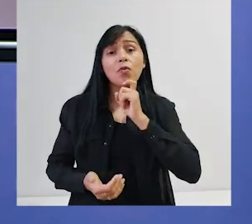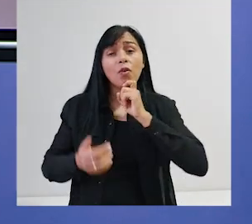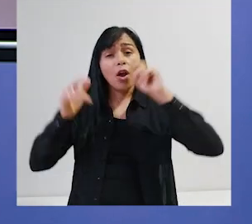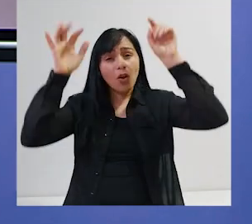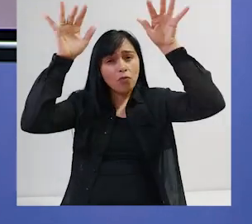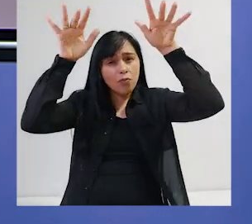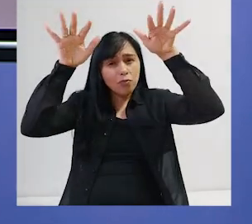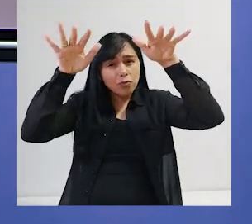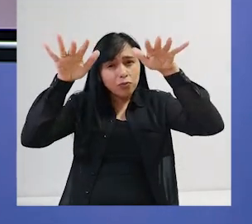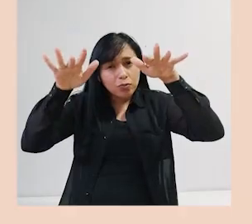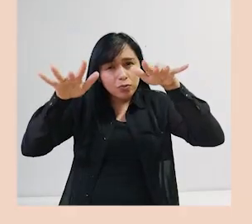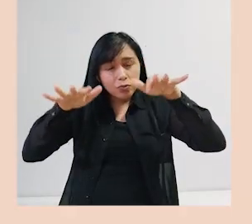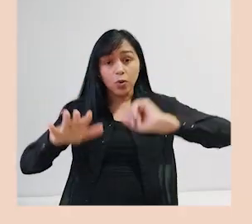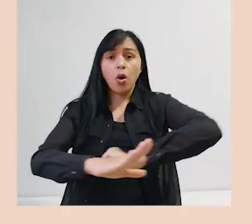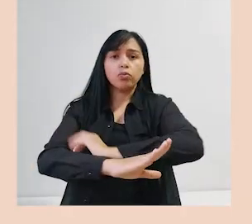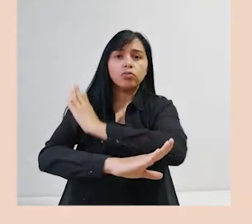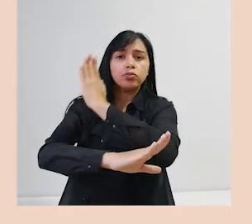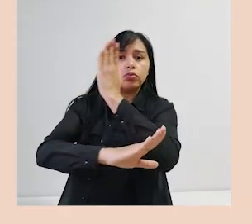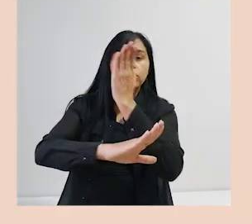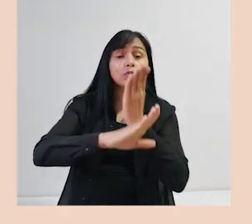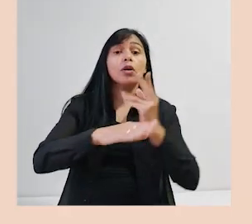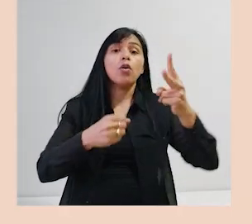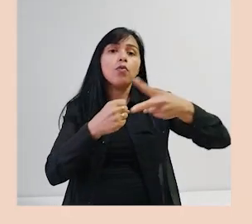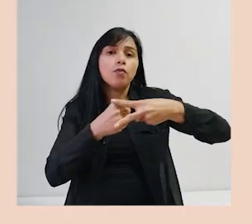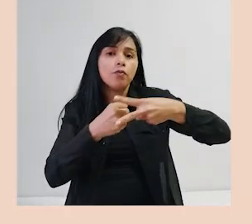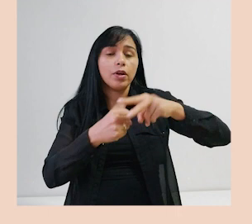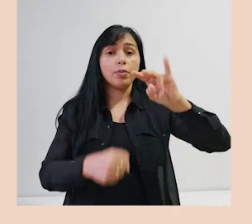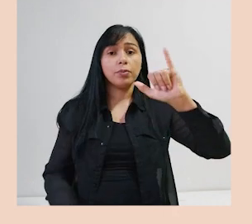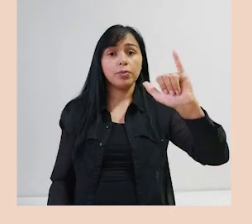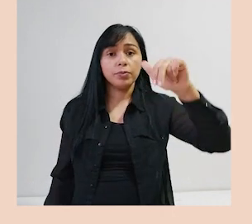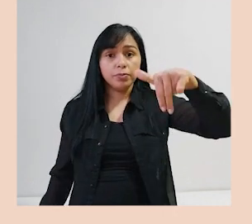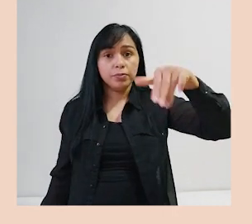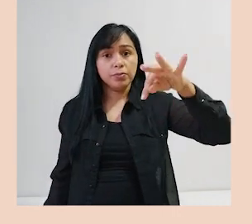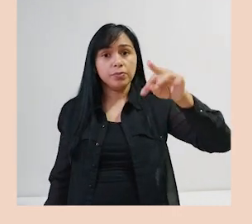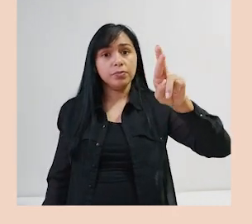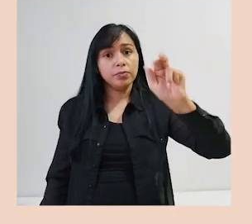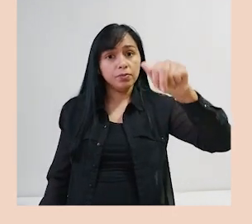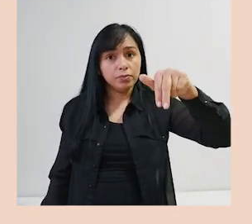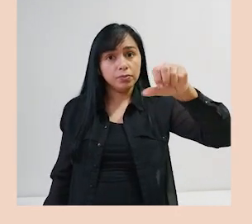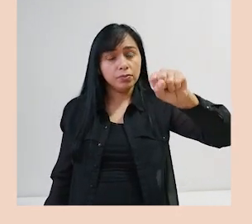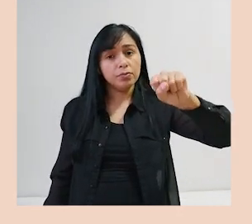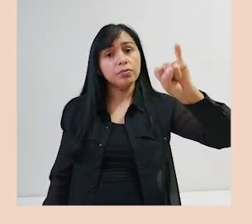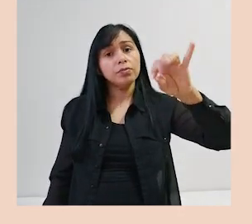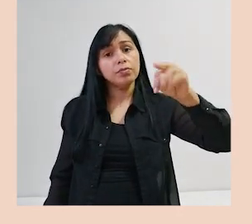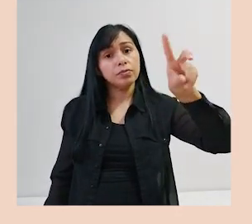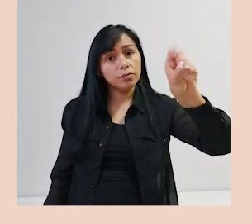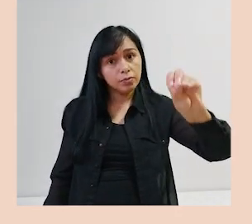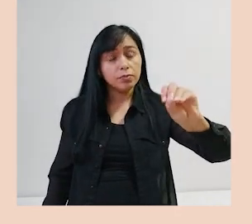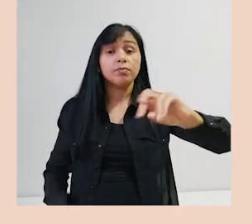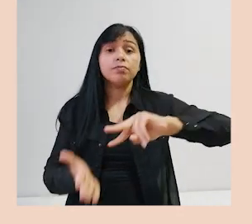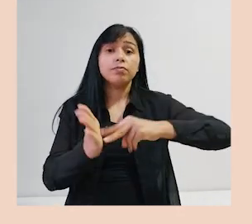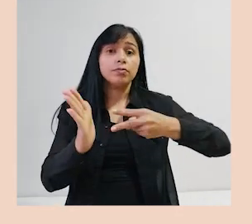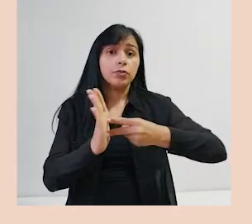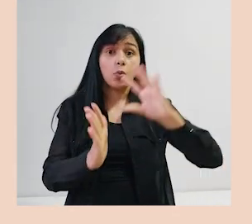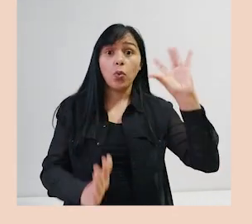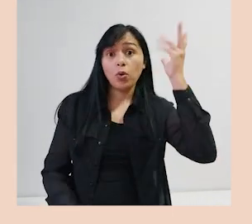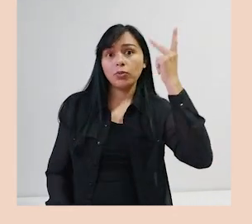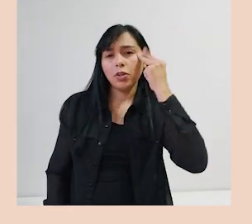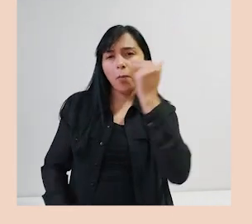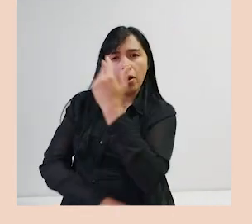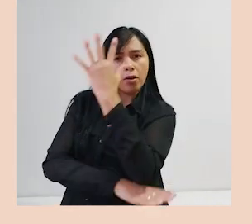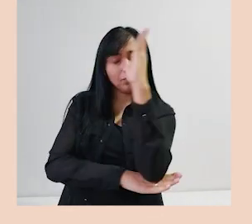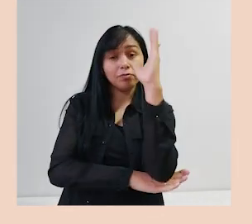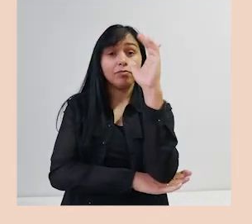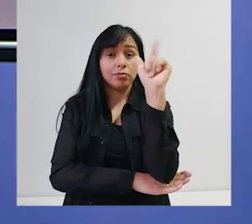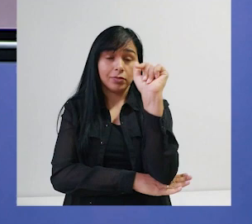um verbo intransitivo que indica um fenômeno da natureza o fenômeno de nevar por isso que é